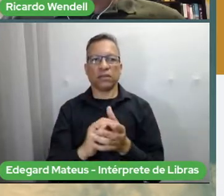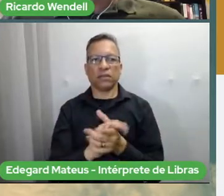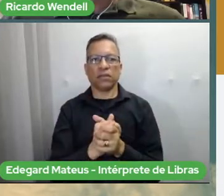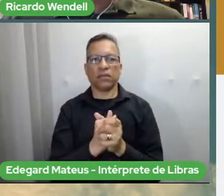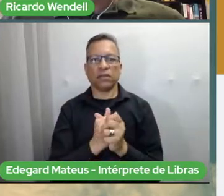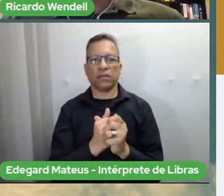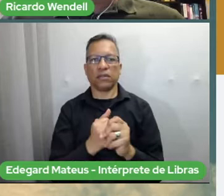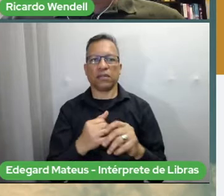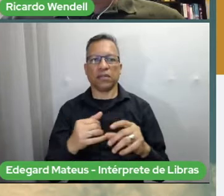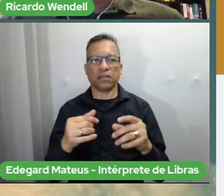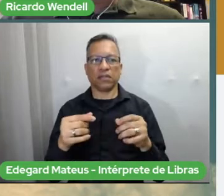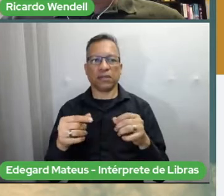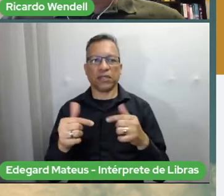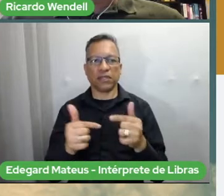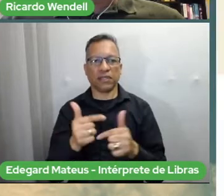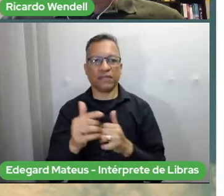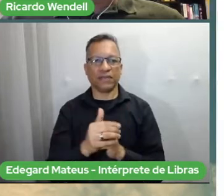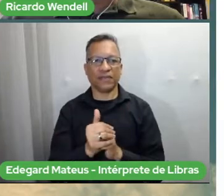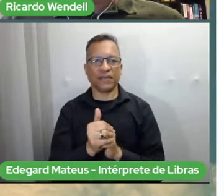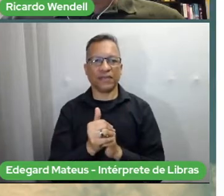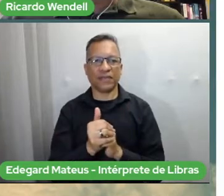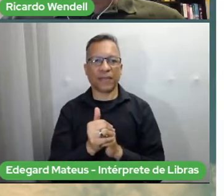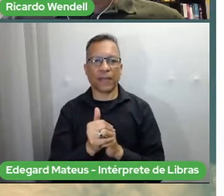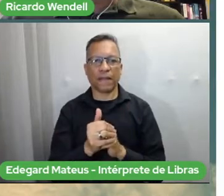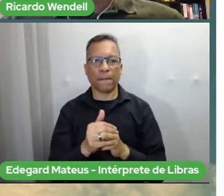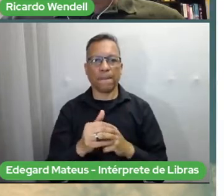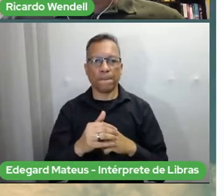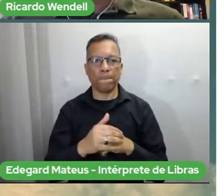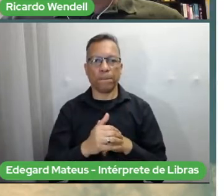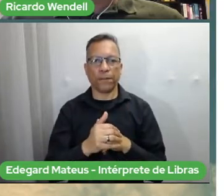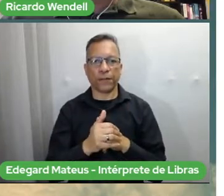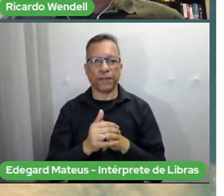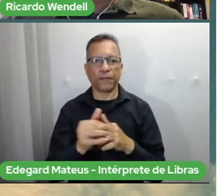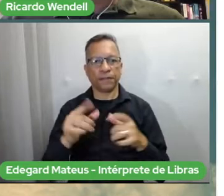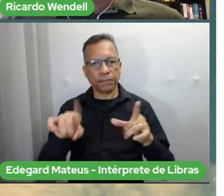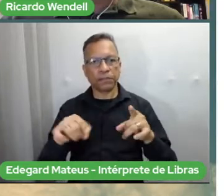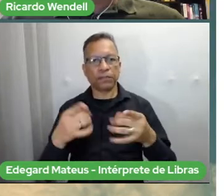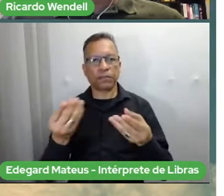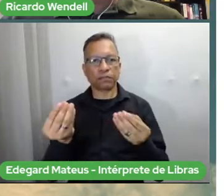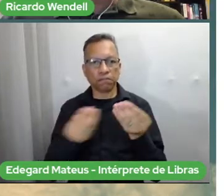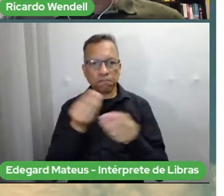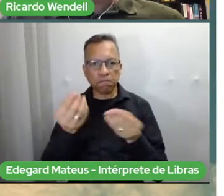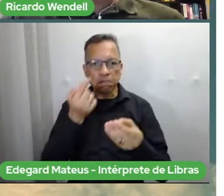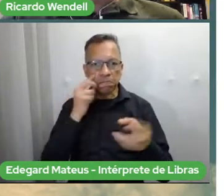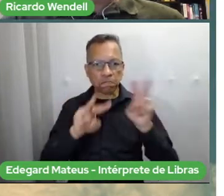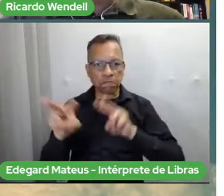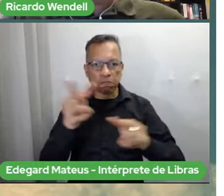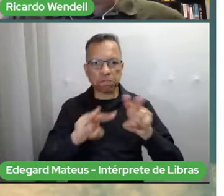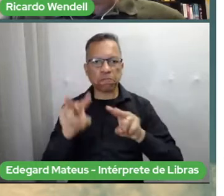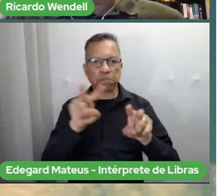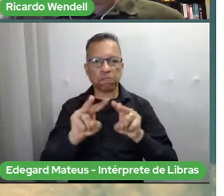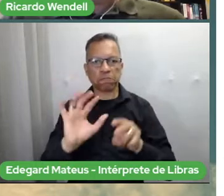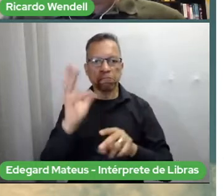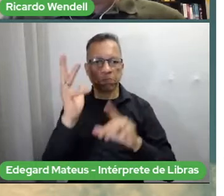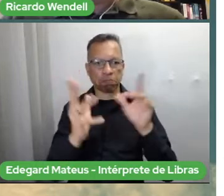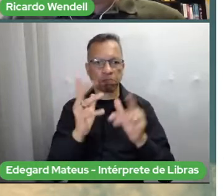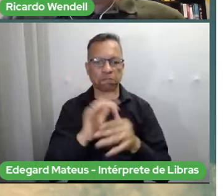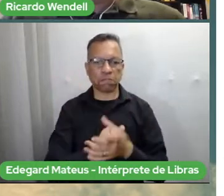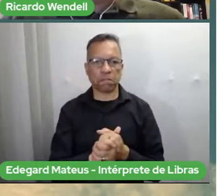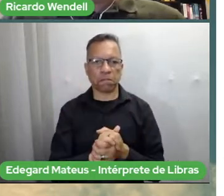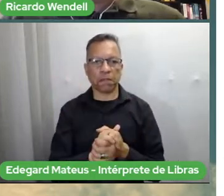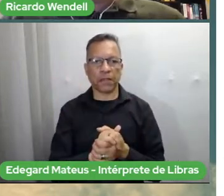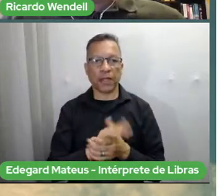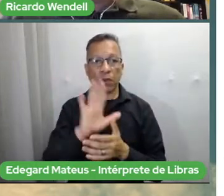globalmente. Acredito que muitos de vocês se enxergam um pouco nesse contexto, né? E o